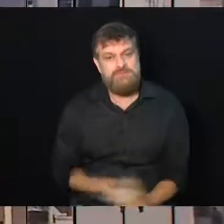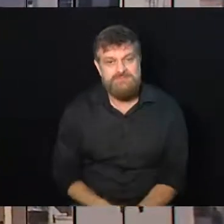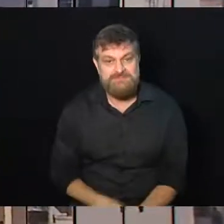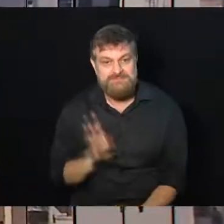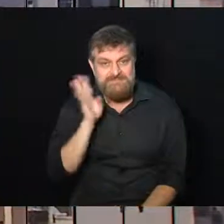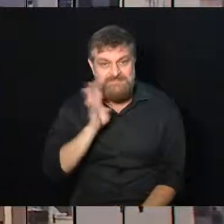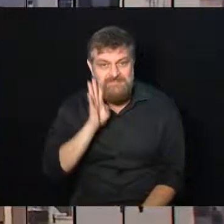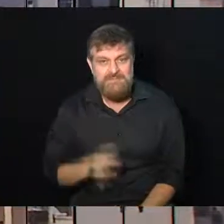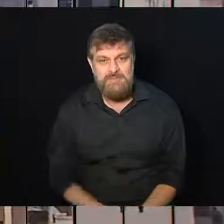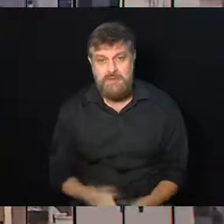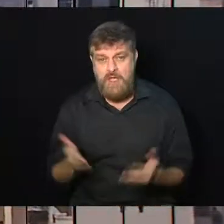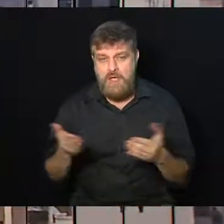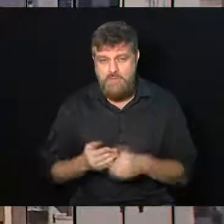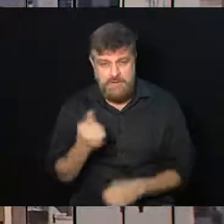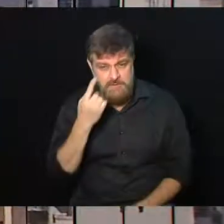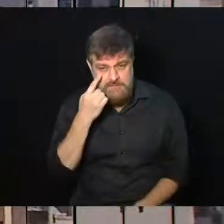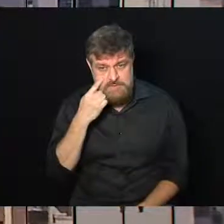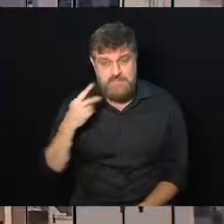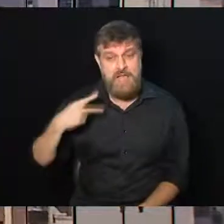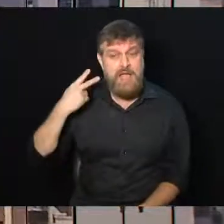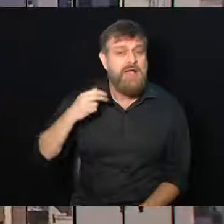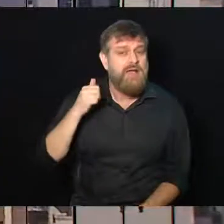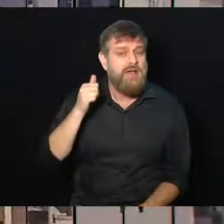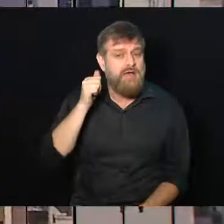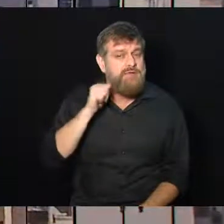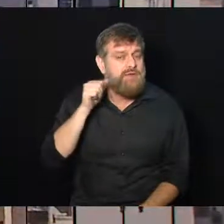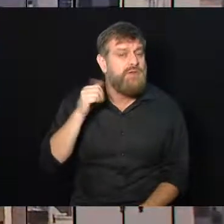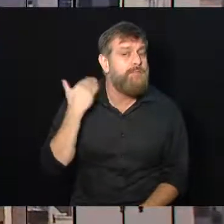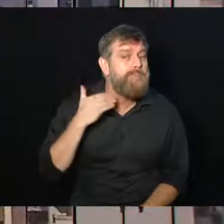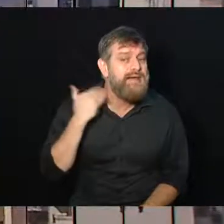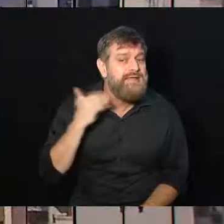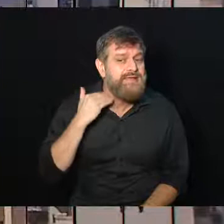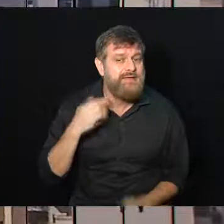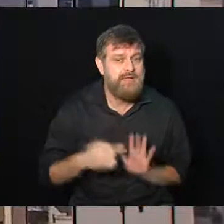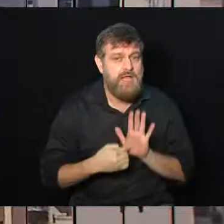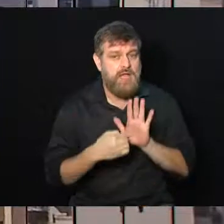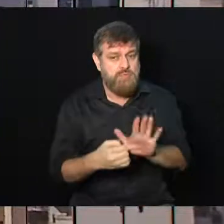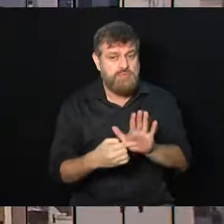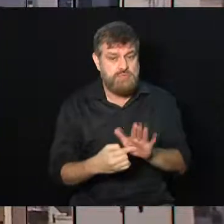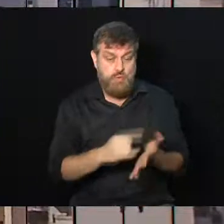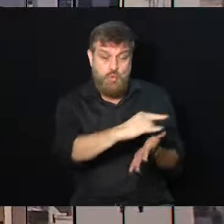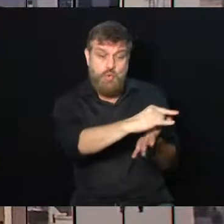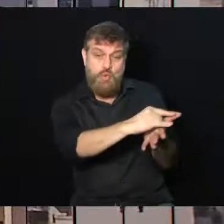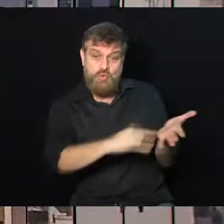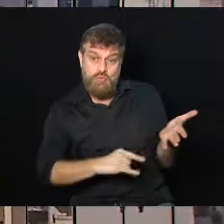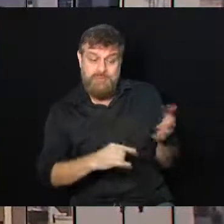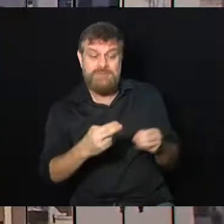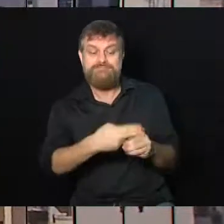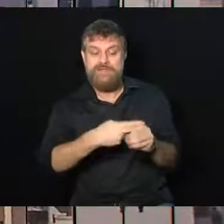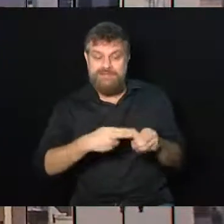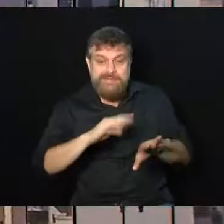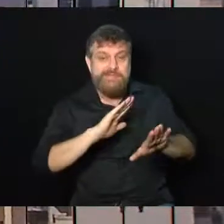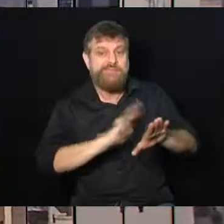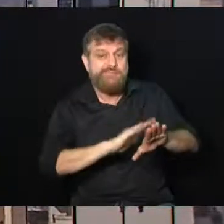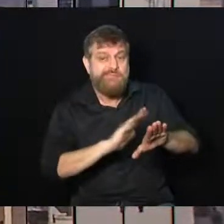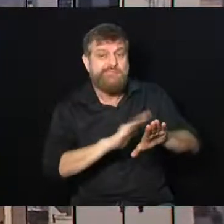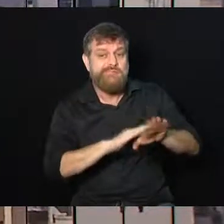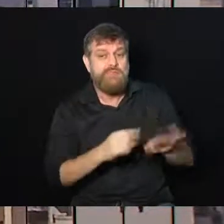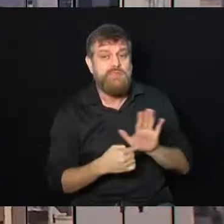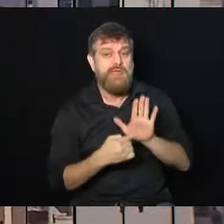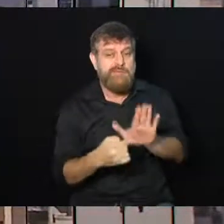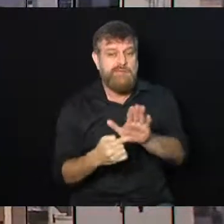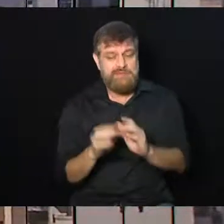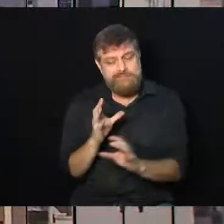bacana. Agora, olha só, a vereadora Mariana Conte apresentou uma nota técnica da Unicamp que aponta que